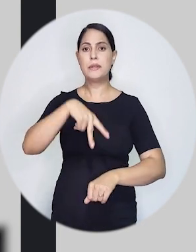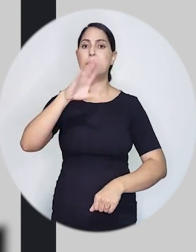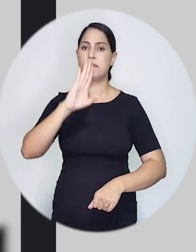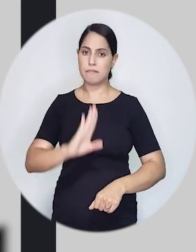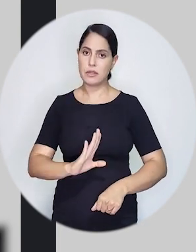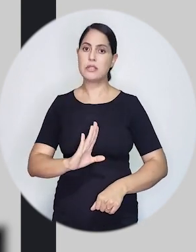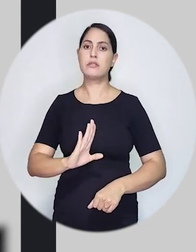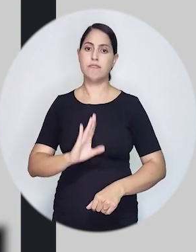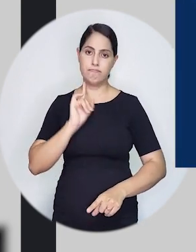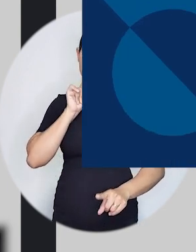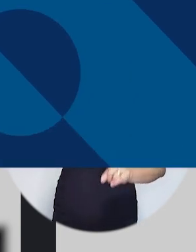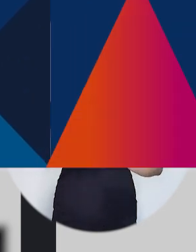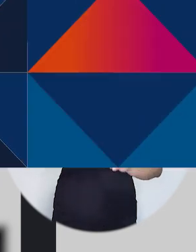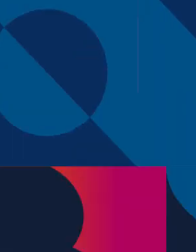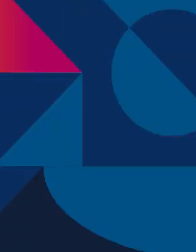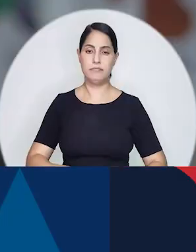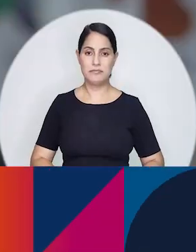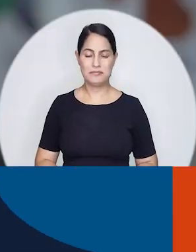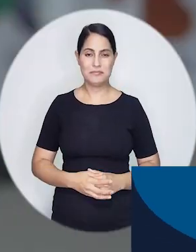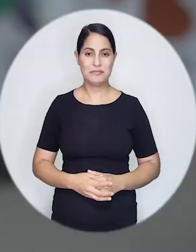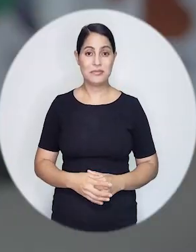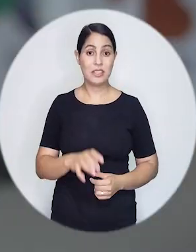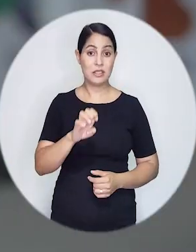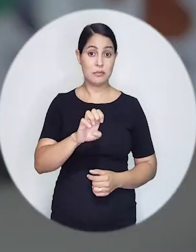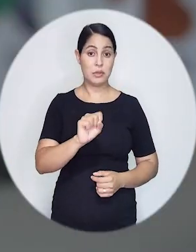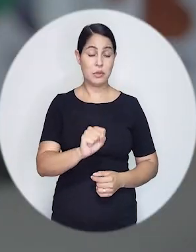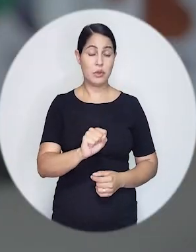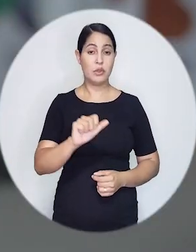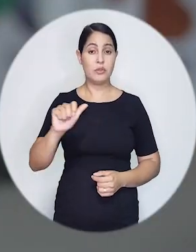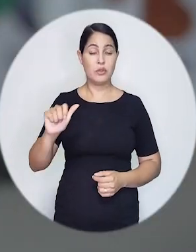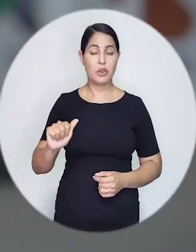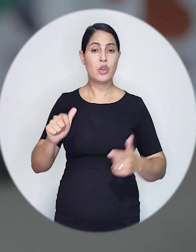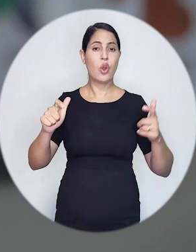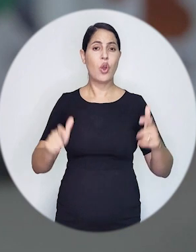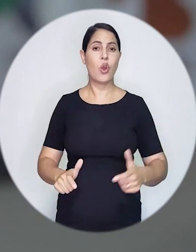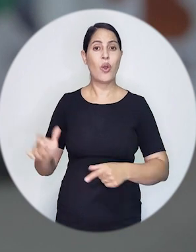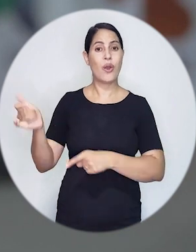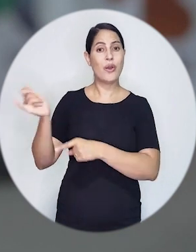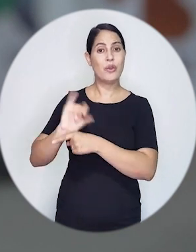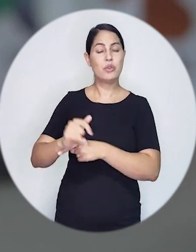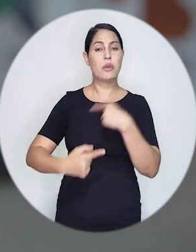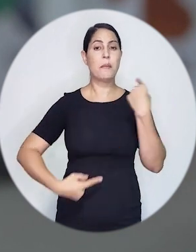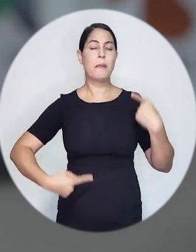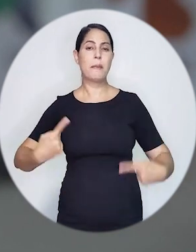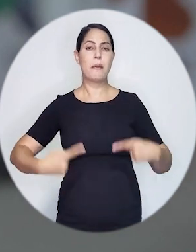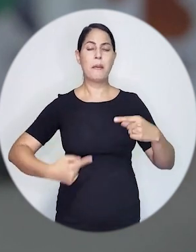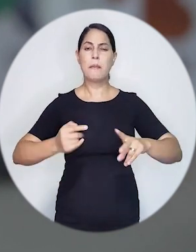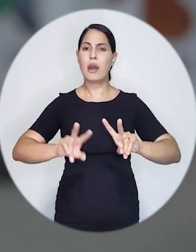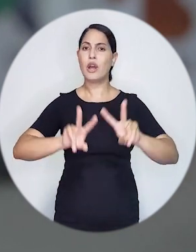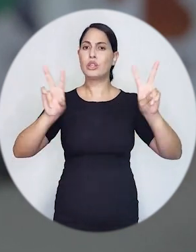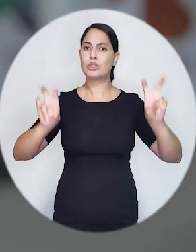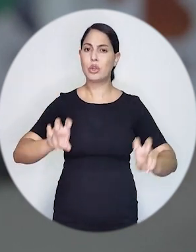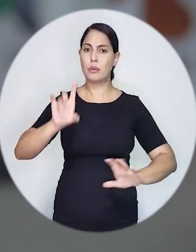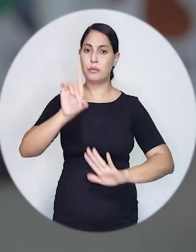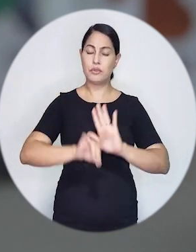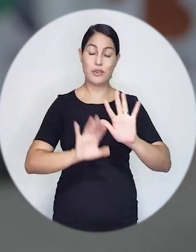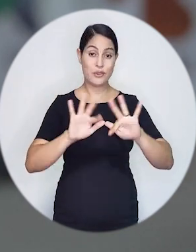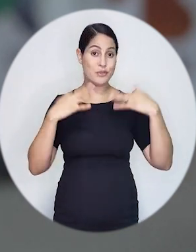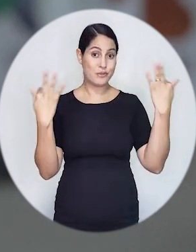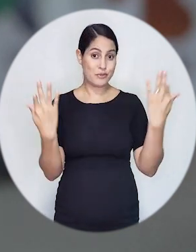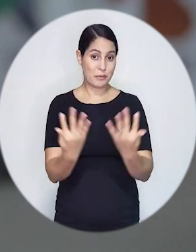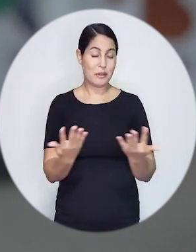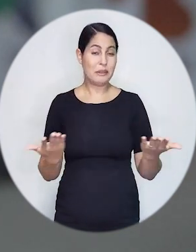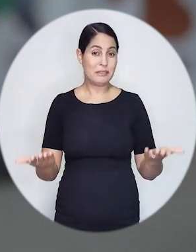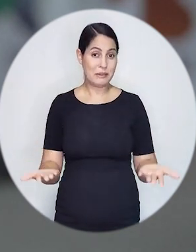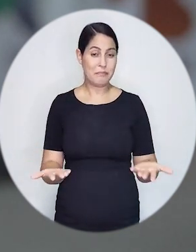da justiça em nosso país. A Escola Superior de Advocacia Nacional promoveu no YouTube mais um debate voltado